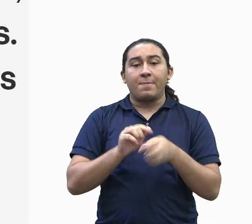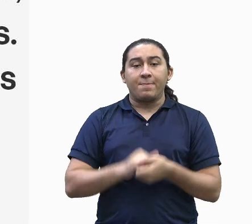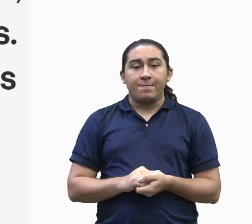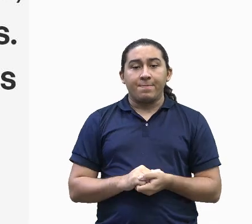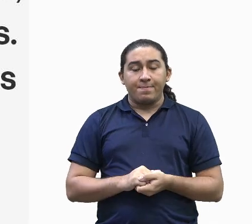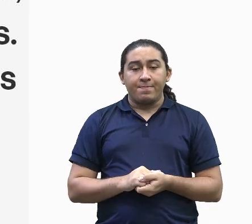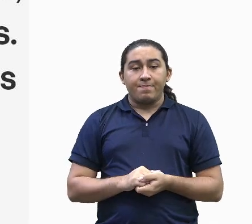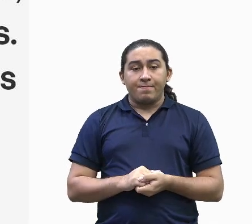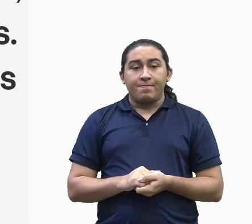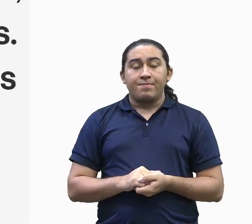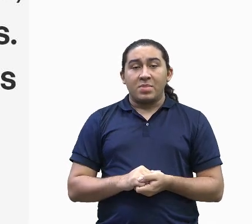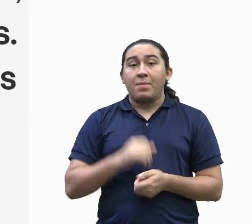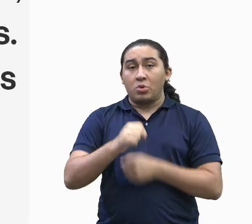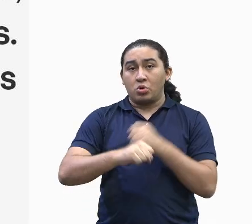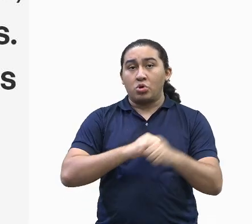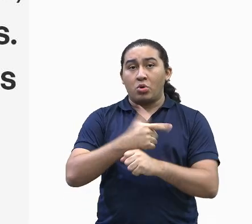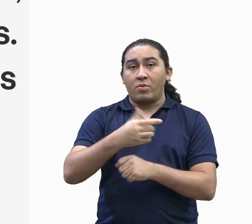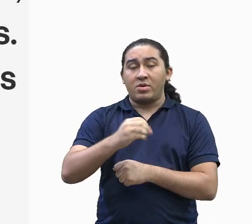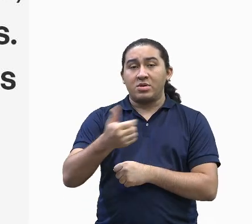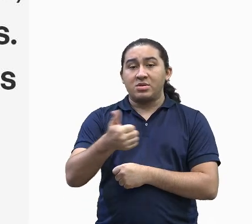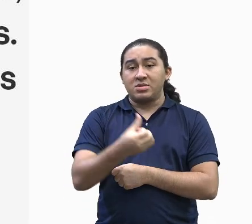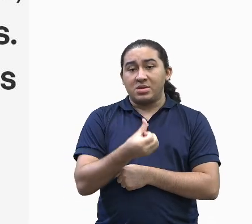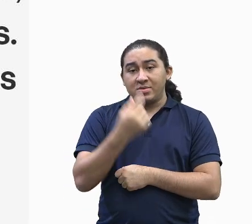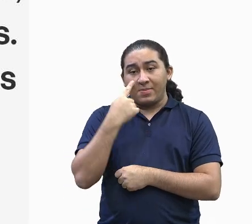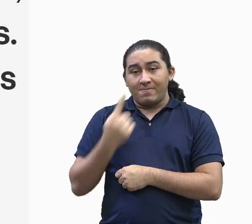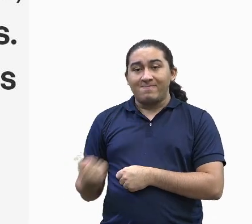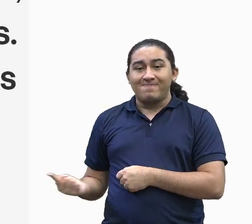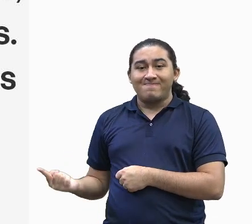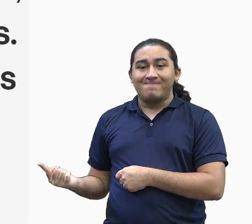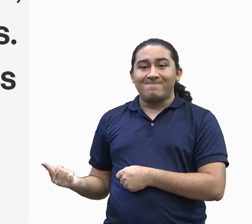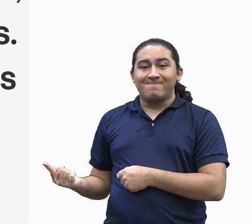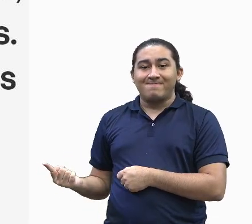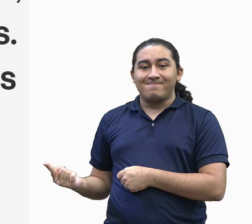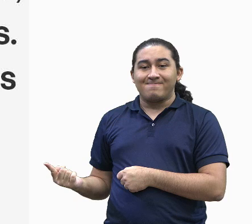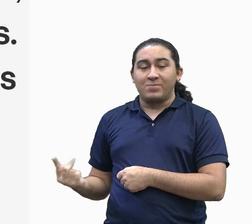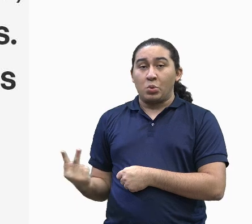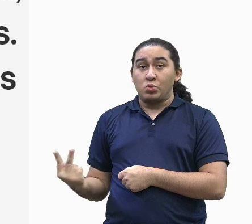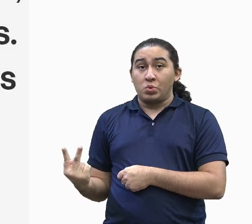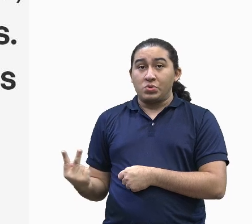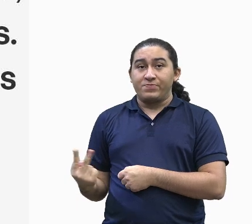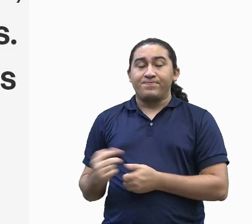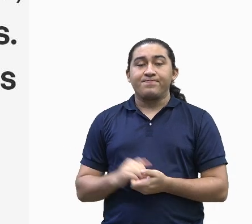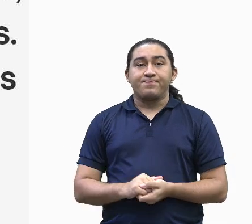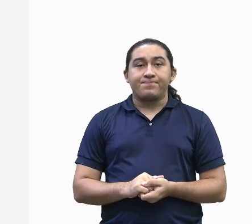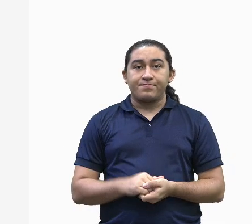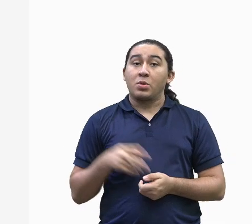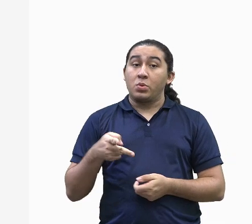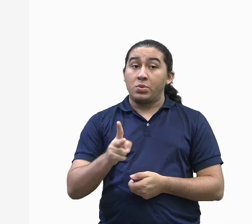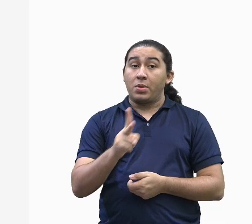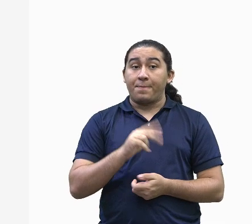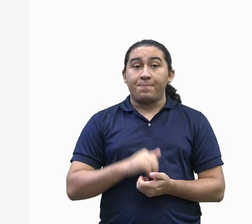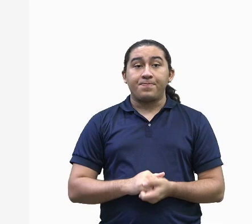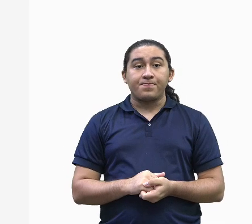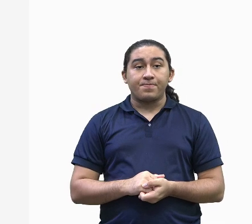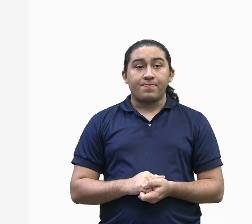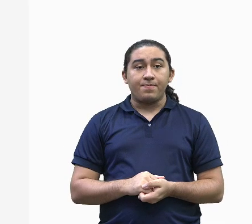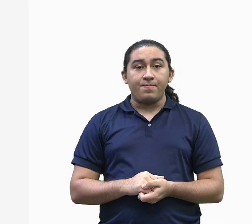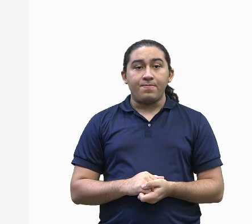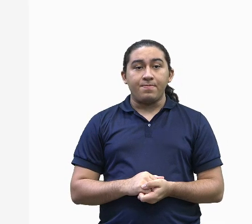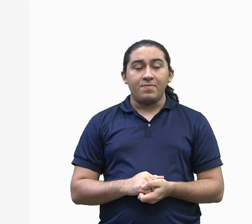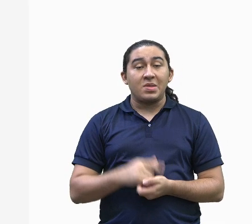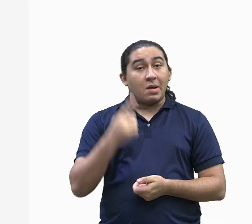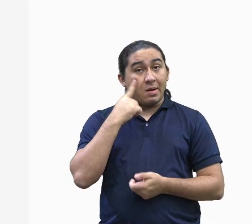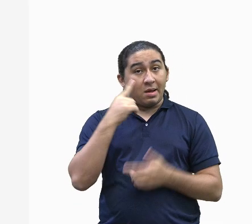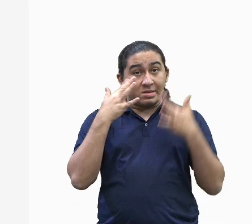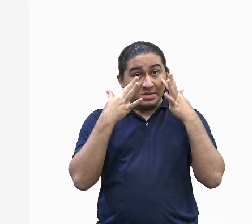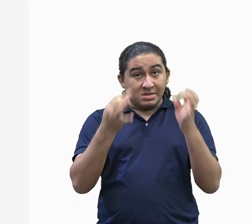de 2016, o golfe e o rugby. Então, continuando essa notícia, olha o corpo da